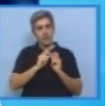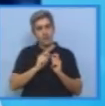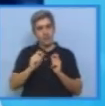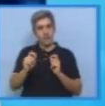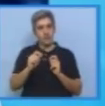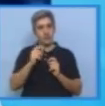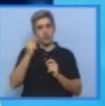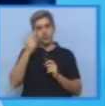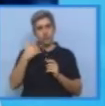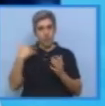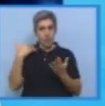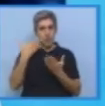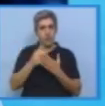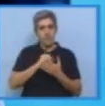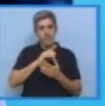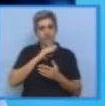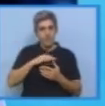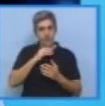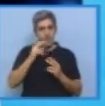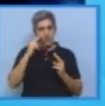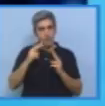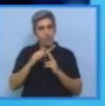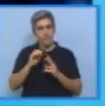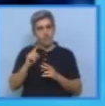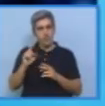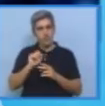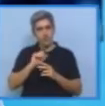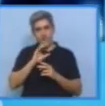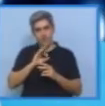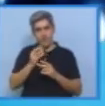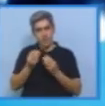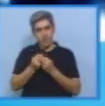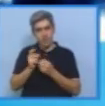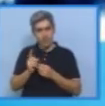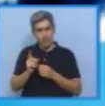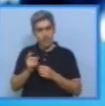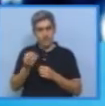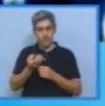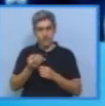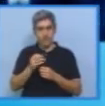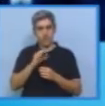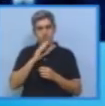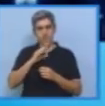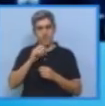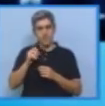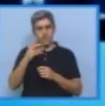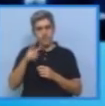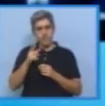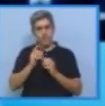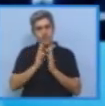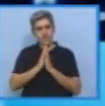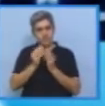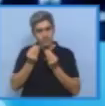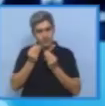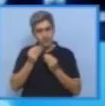da minha família e do encontro com a fé foi com a minha família. Portanto, digamos que é a família como o primeiro seminário, quase um